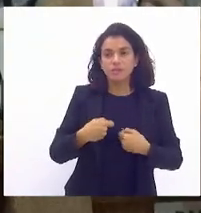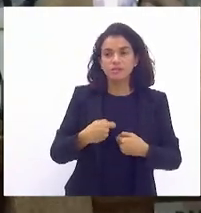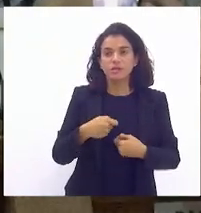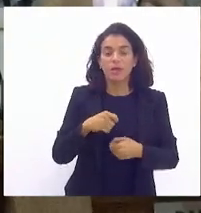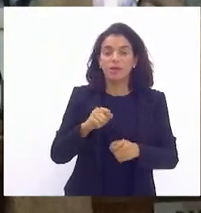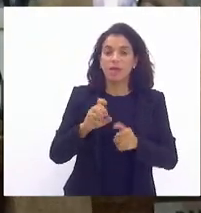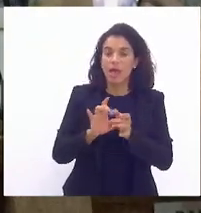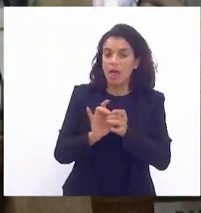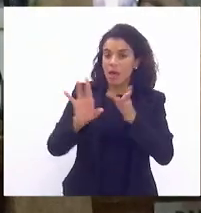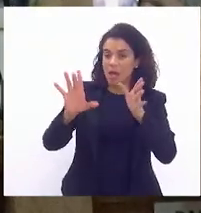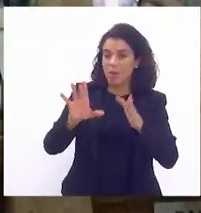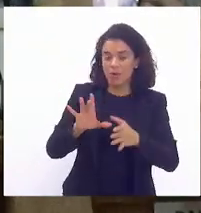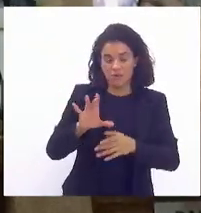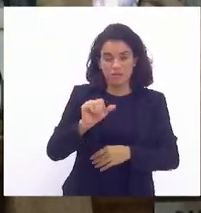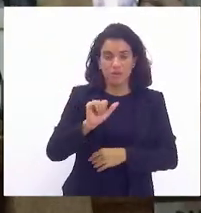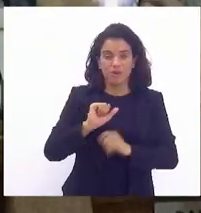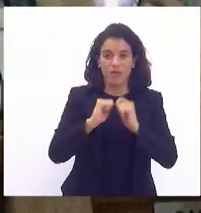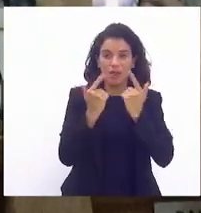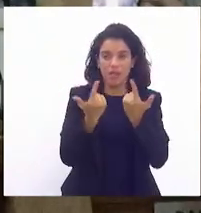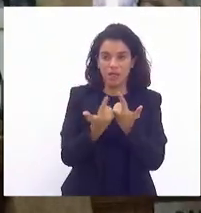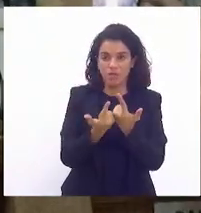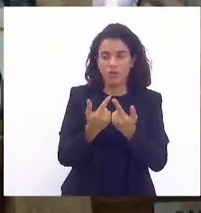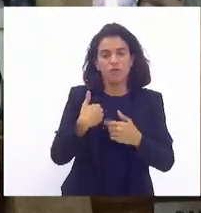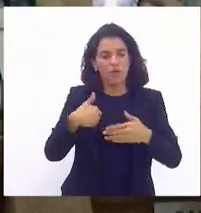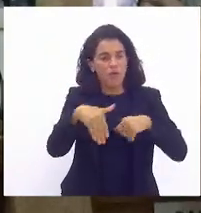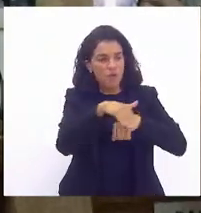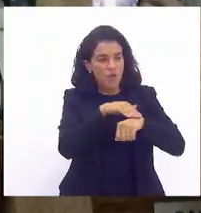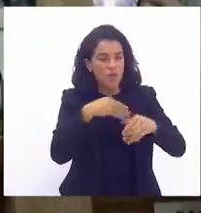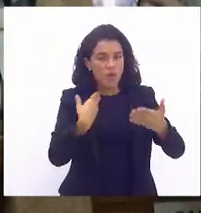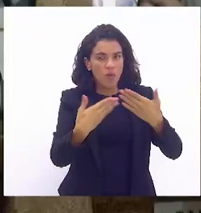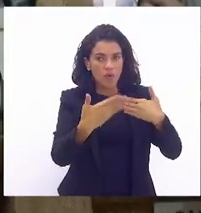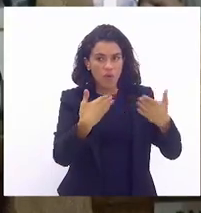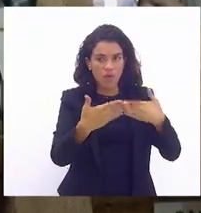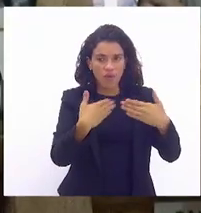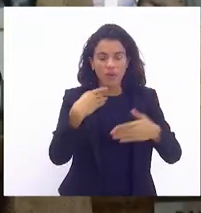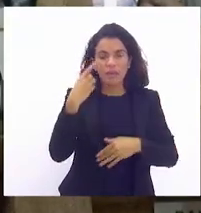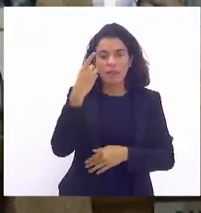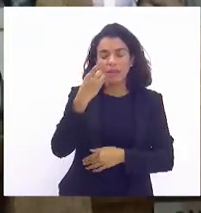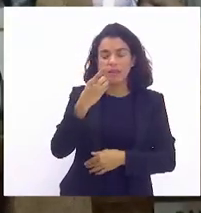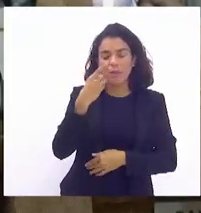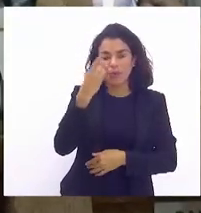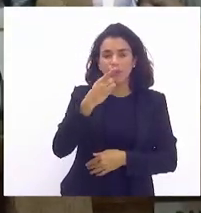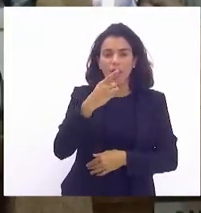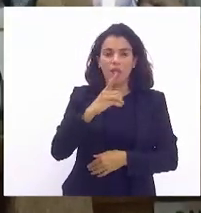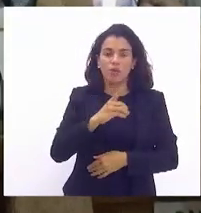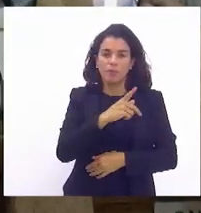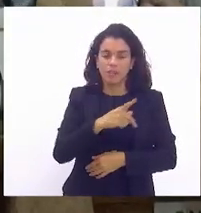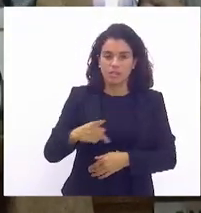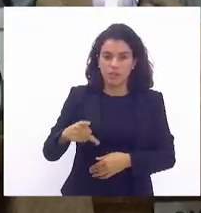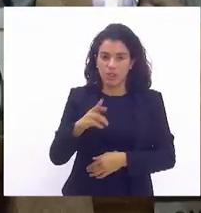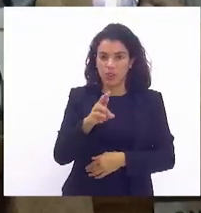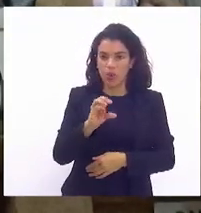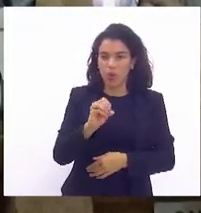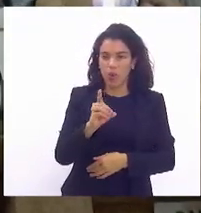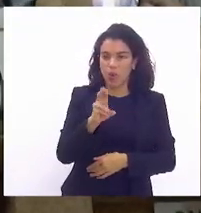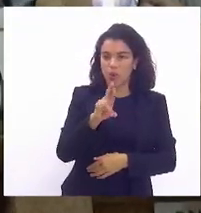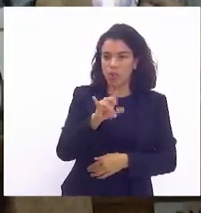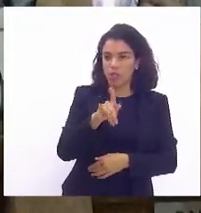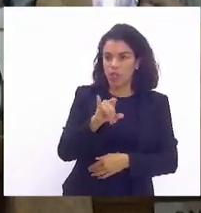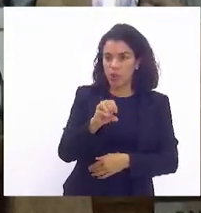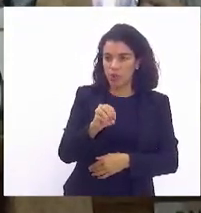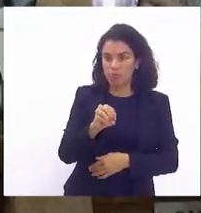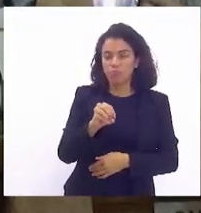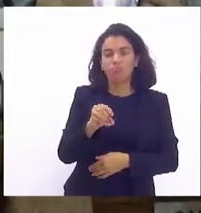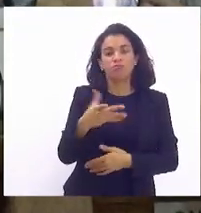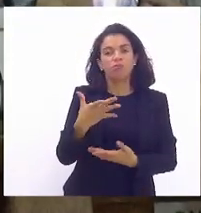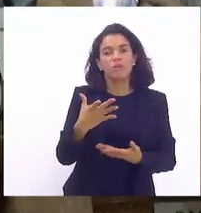LERJ. E eu vou ter um diálogo com o presidente Rodrigo Bacelar, a quem aqui eu quero agradecer por